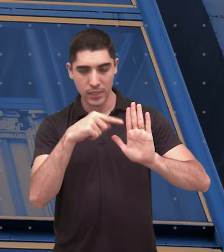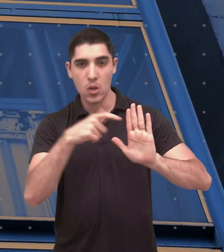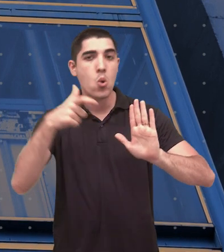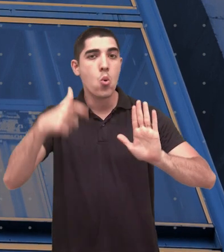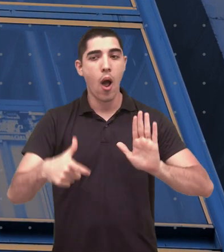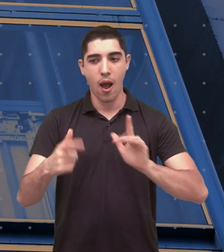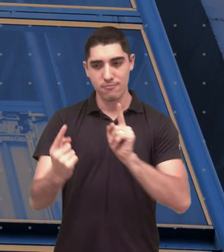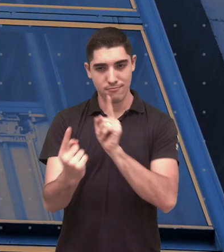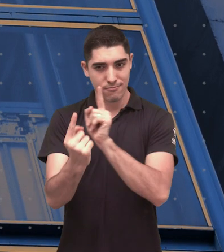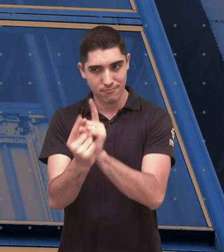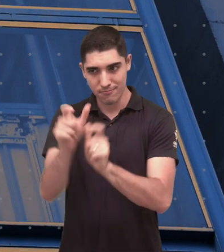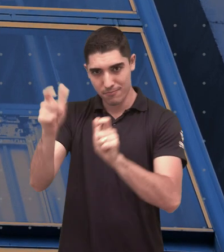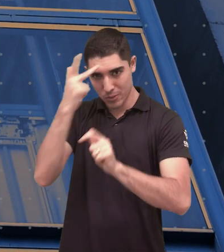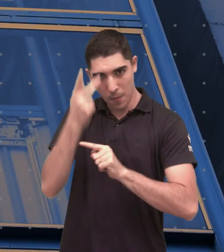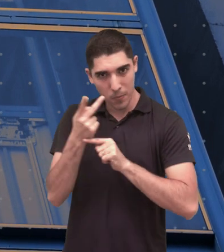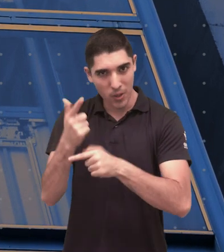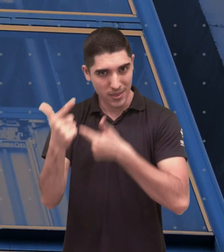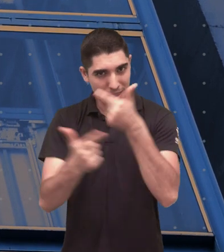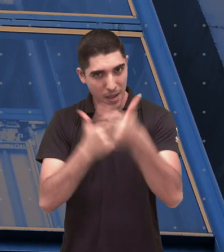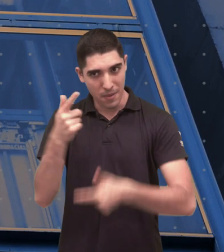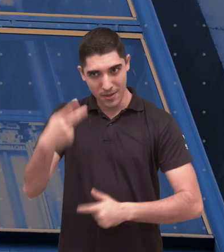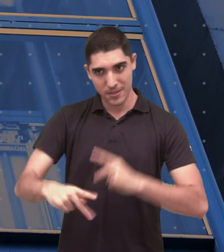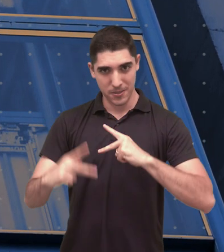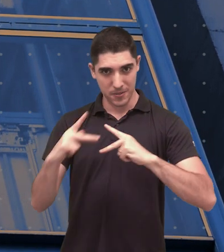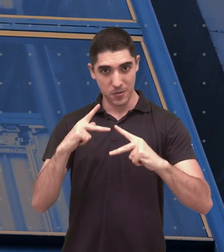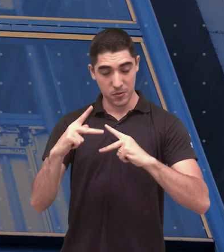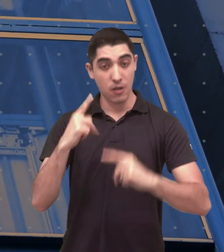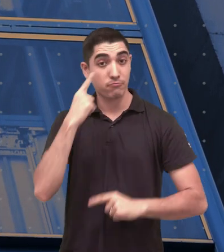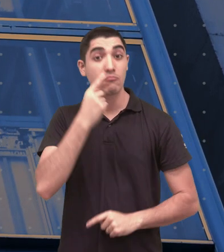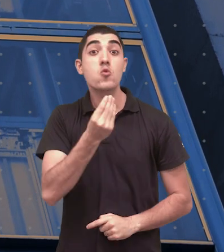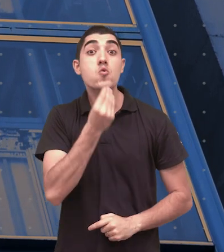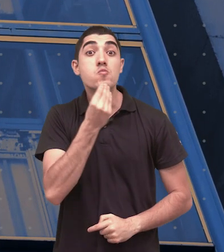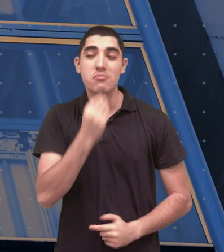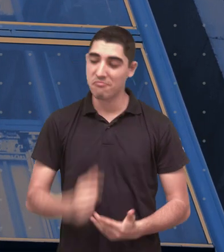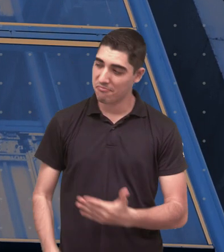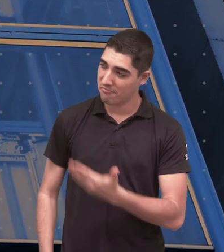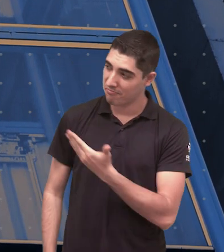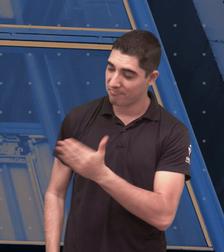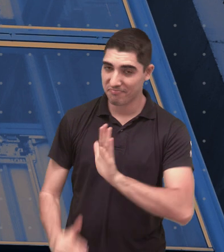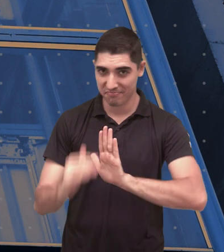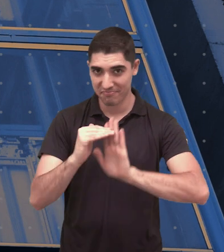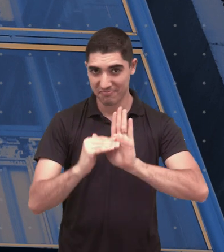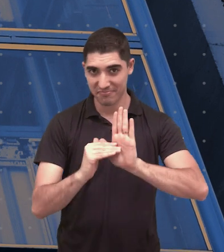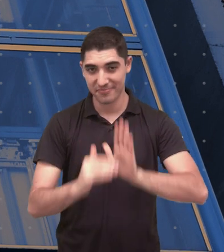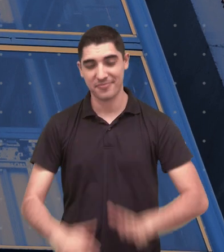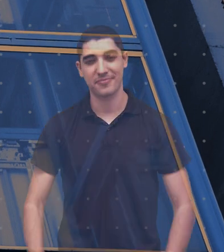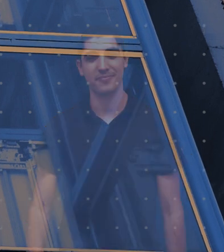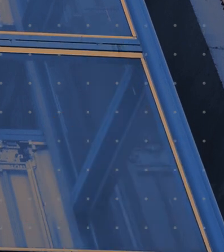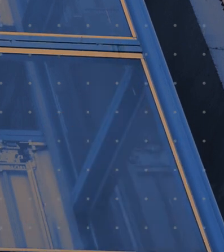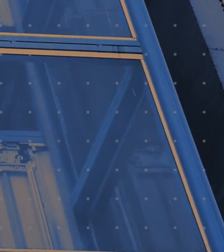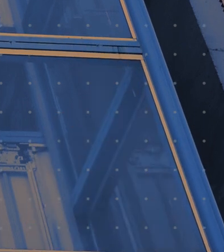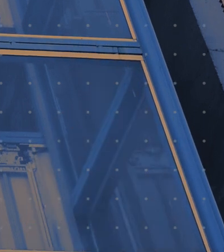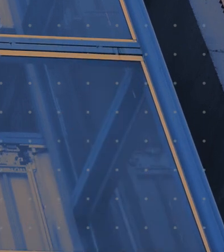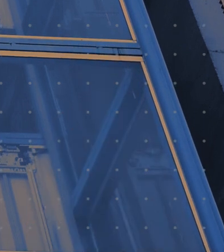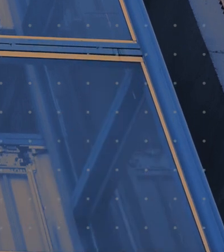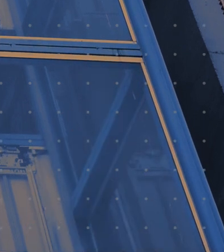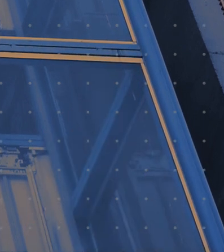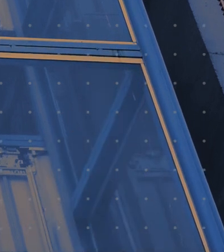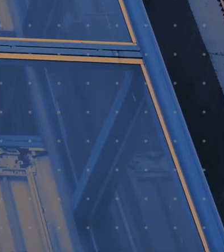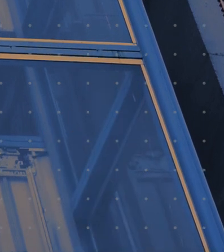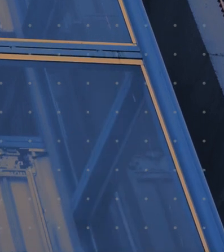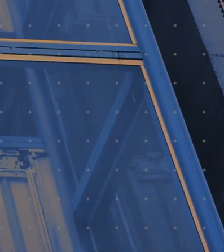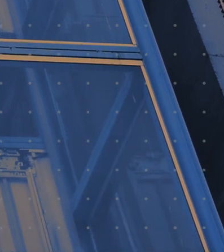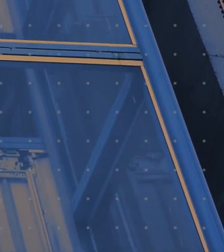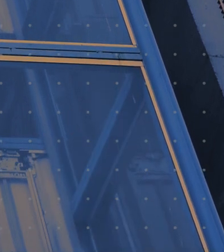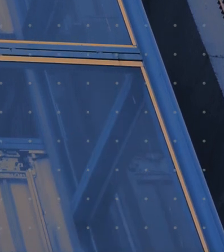O PAT, Posto de Atendimento ao Trabalhador de São José dos Campos, tem oportunidades de emprego para acabador de